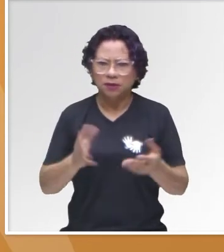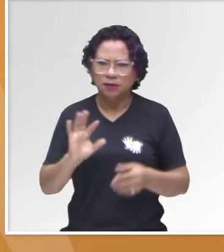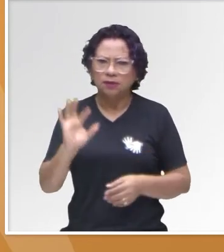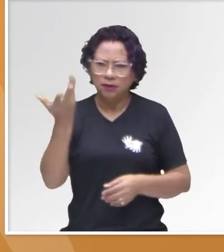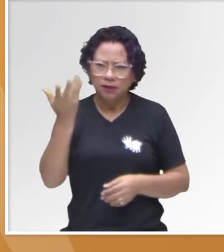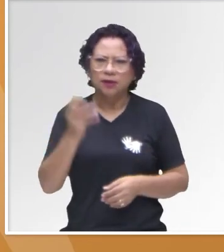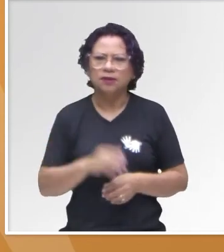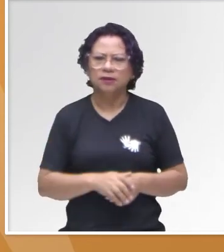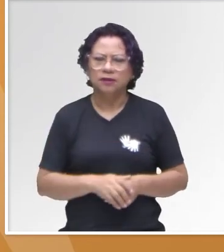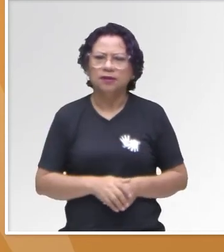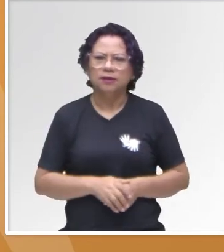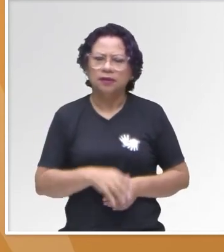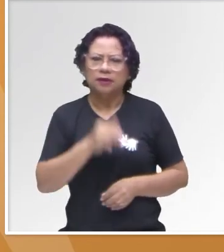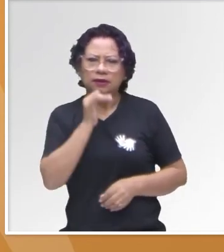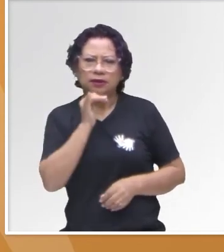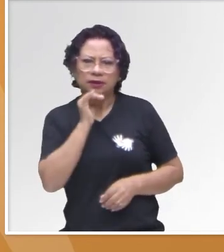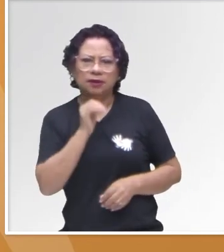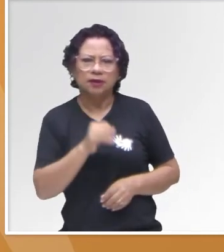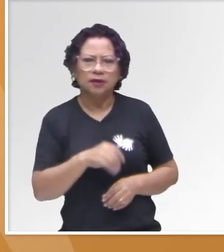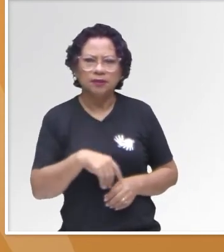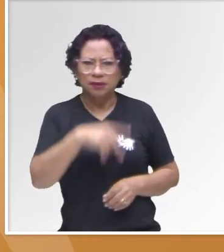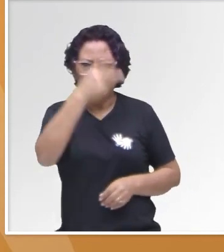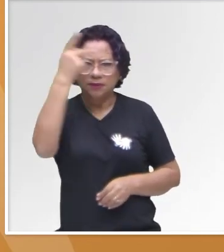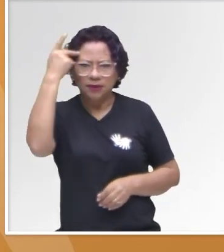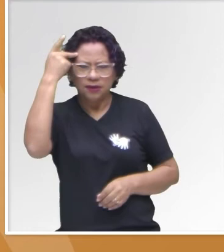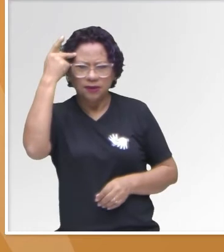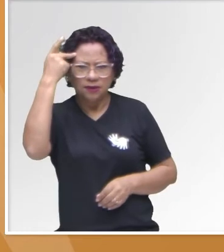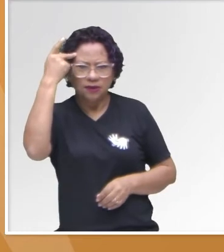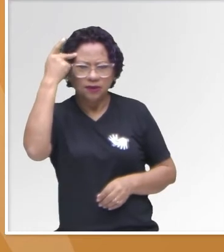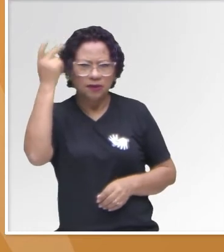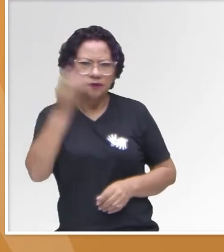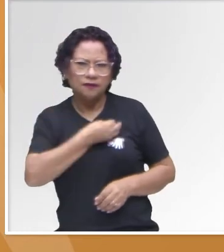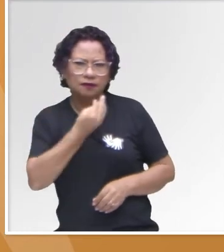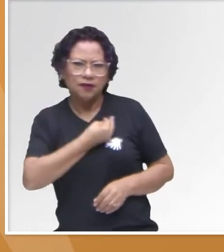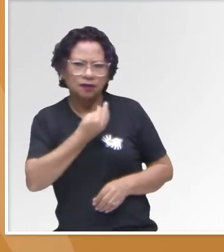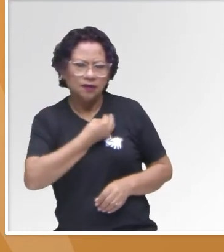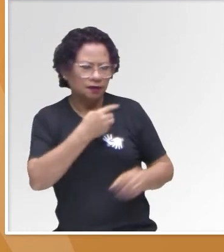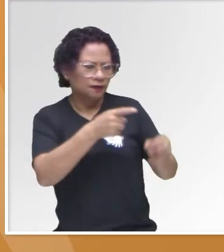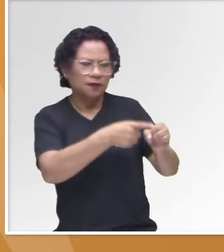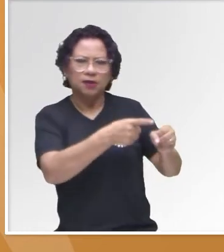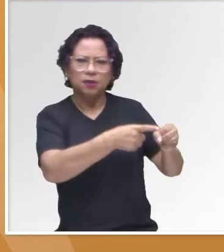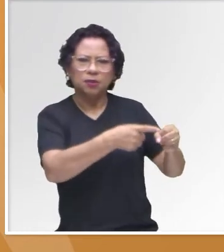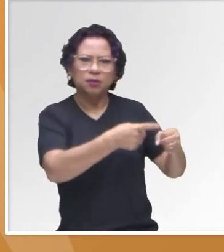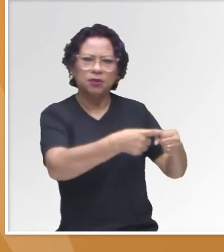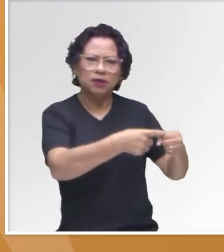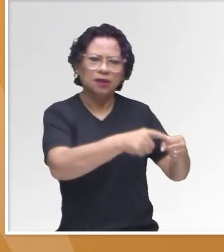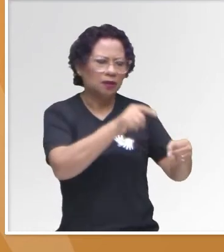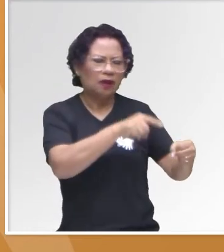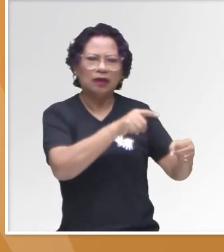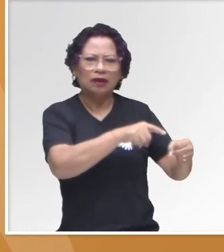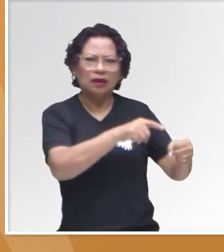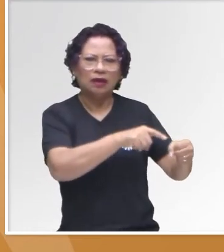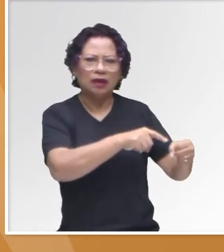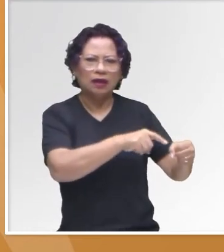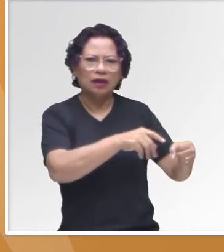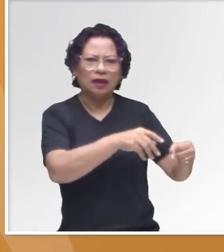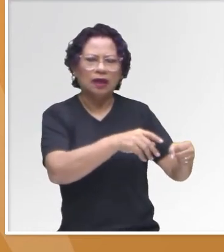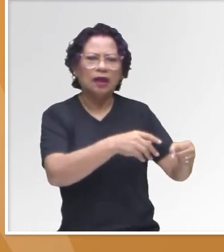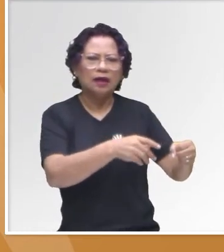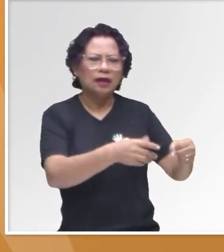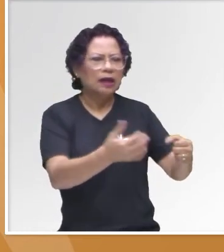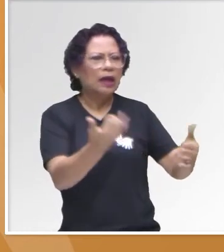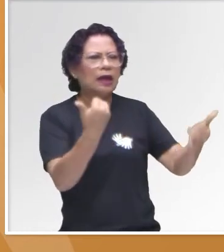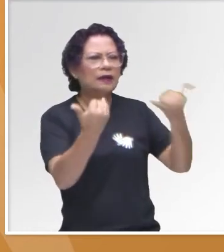população, ela sai ali do meio rural, né? E vai em busca ali da capital, da cidade onde está ocorrendo o crescimento, onde